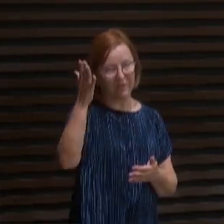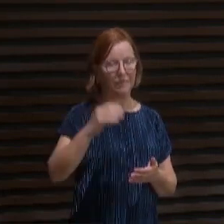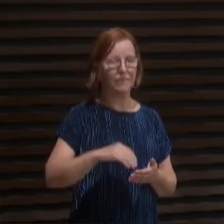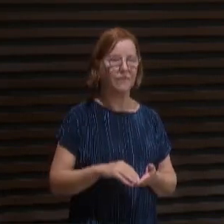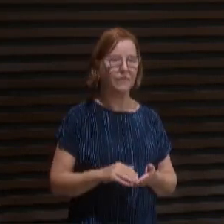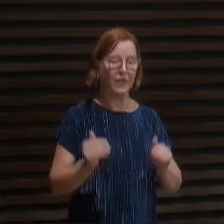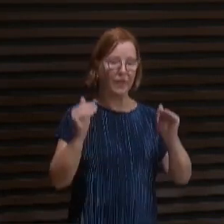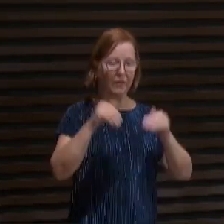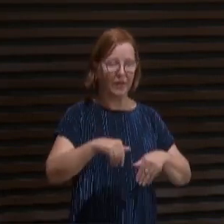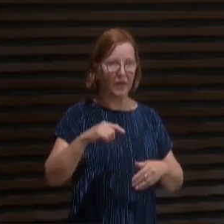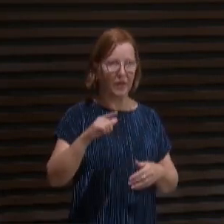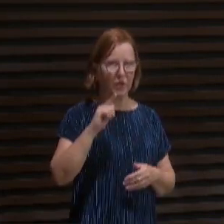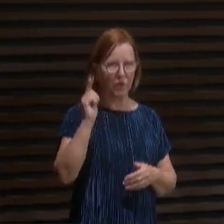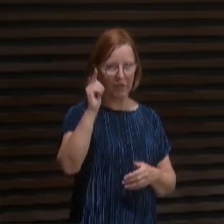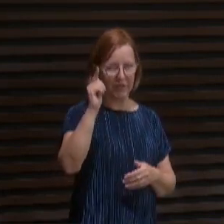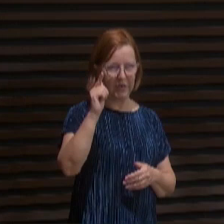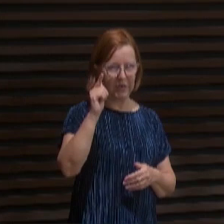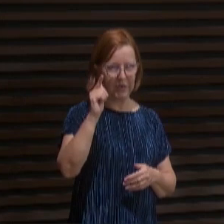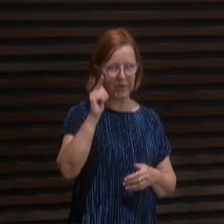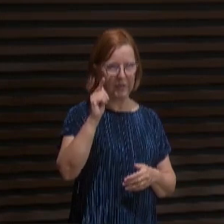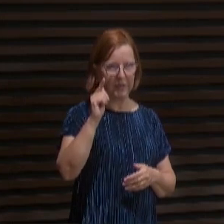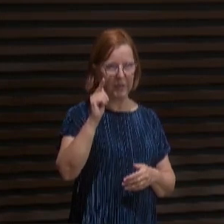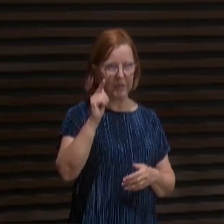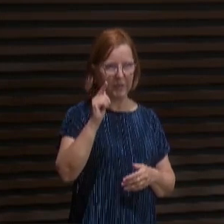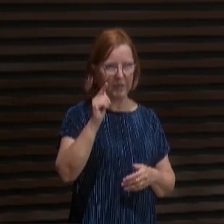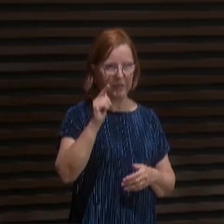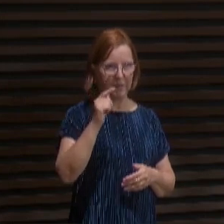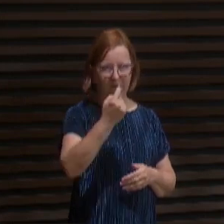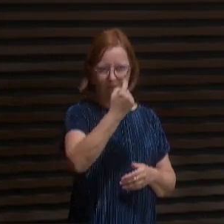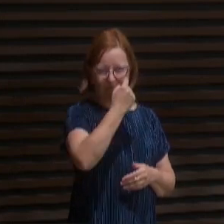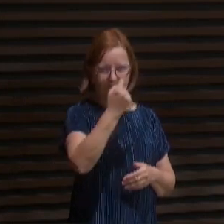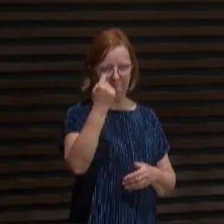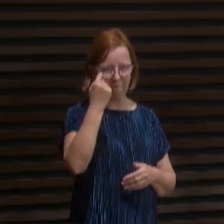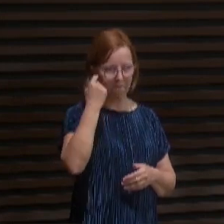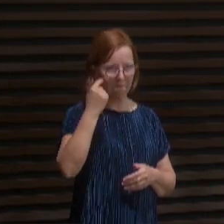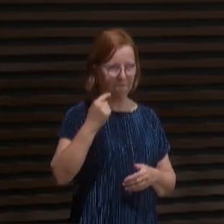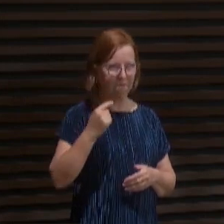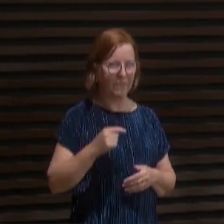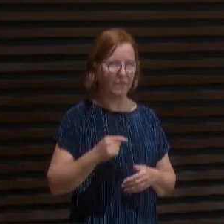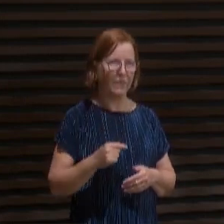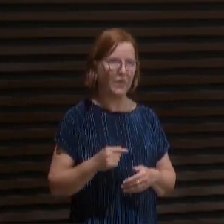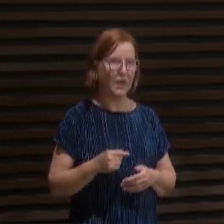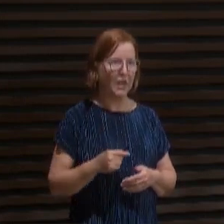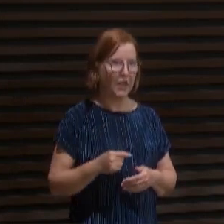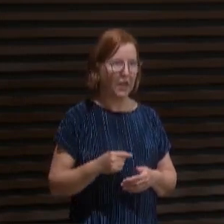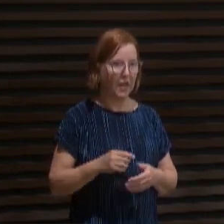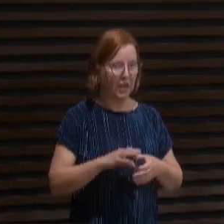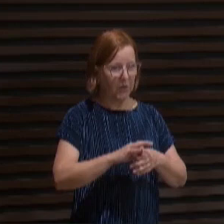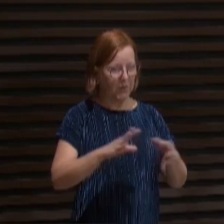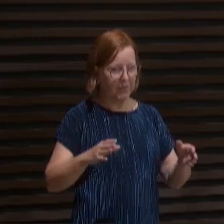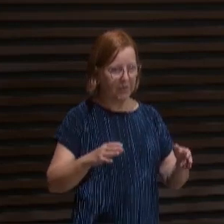Finalmente o gigante feriu seus olhos e os deixou vagando entre as tumbas até o dia de